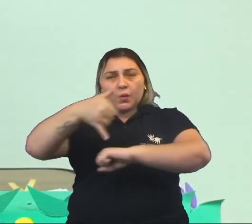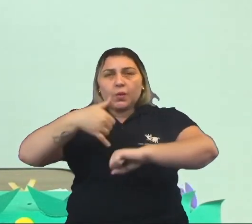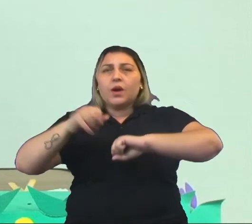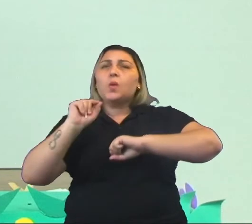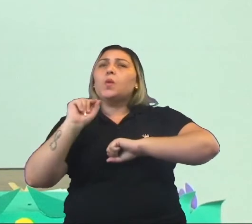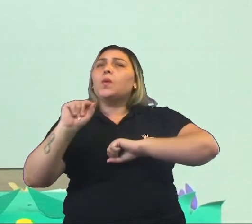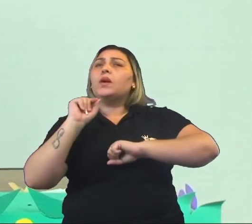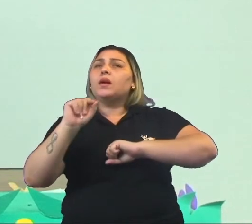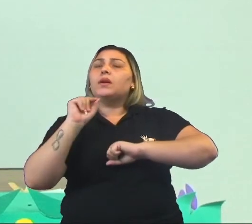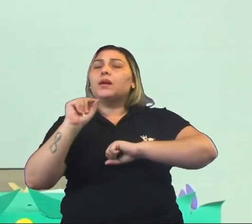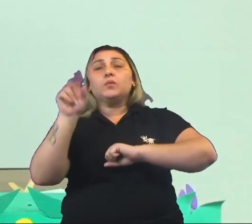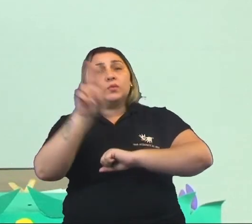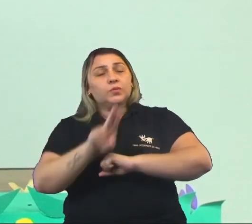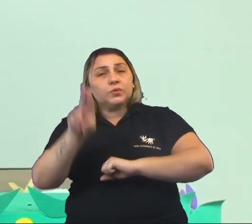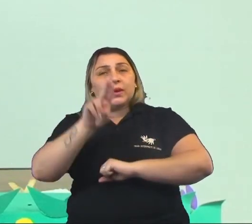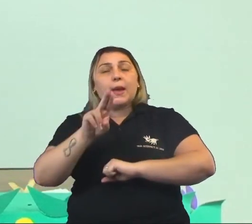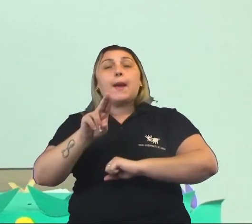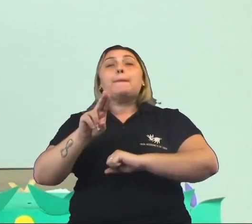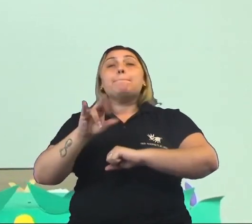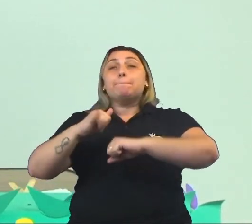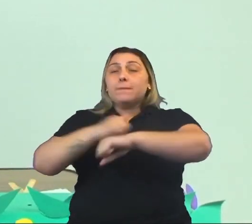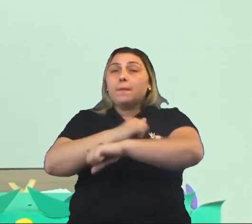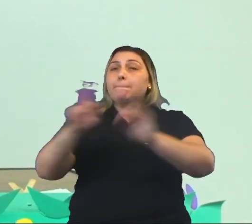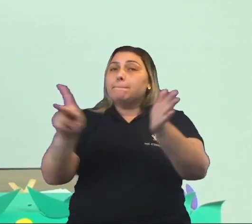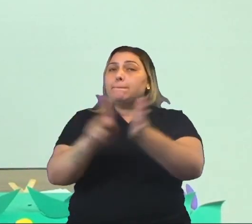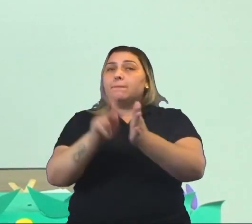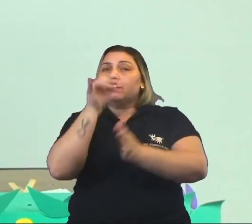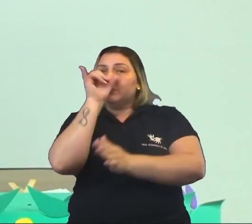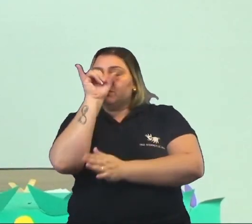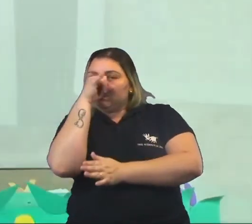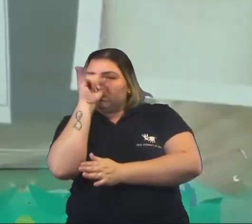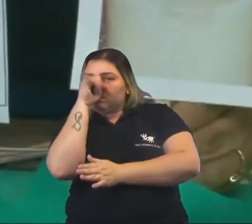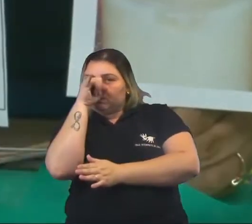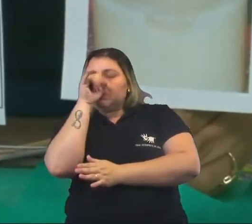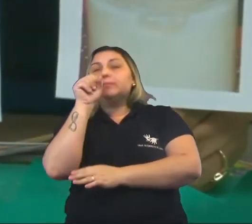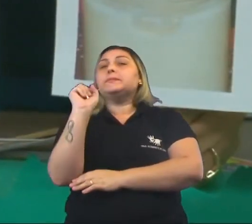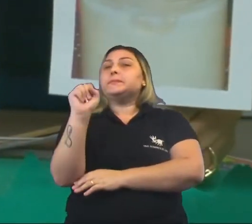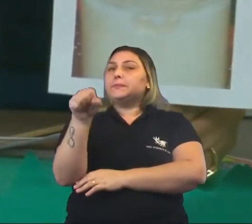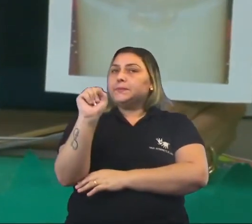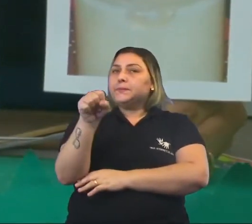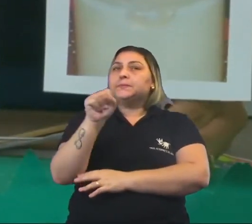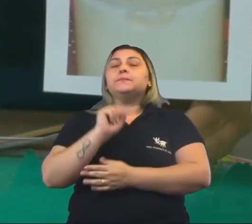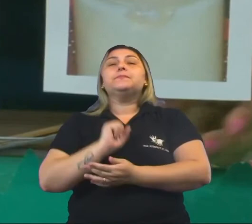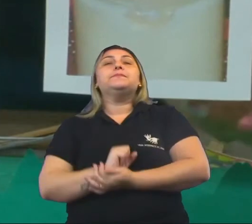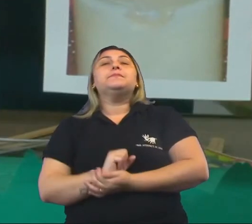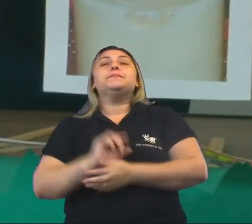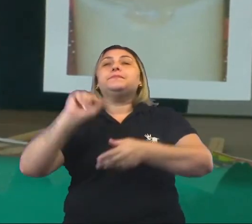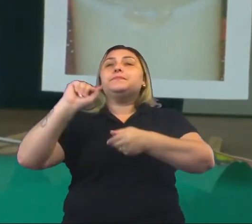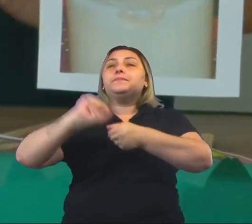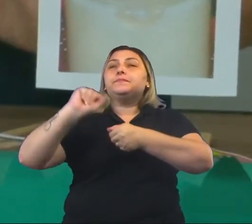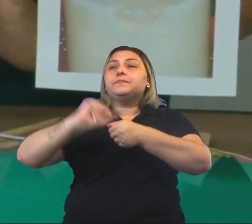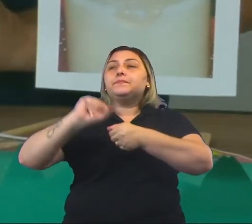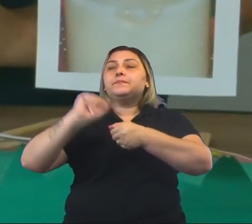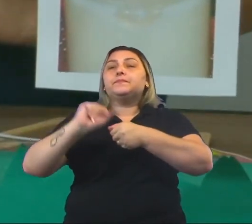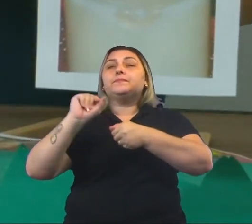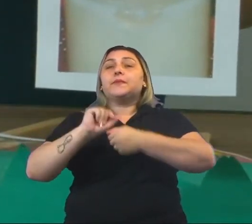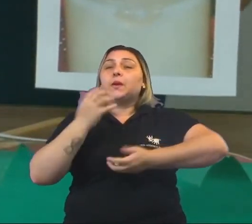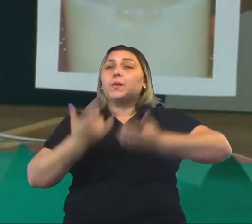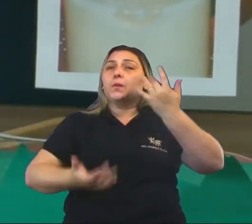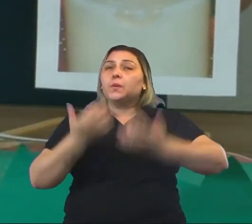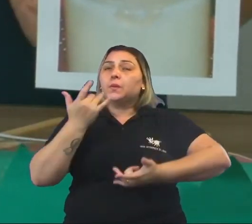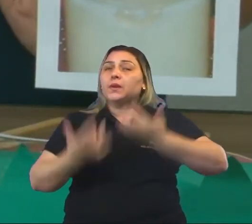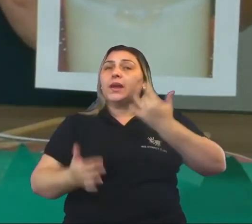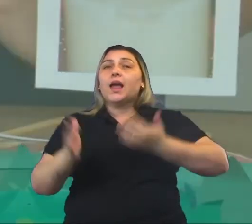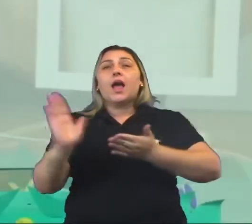quê? Era utilizada a banha do porco, sim. Para fazer frituras, cozinhar